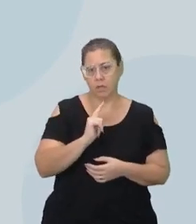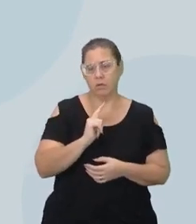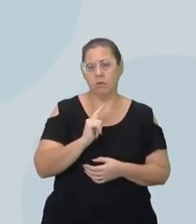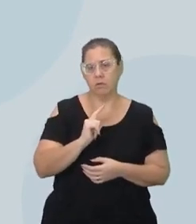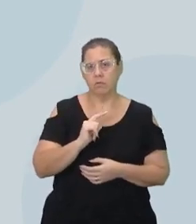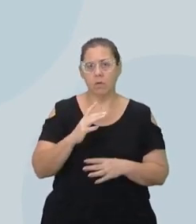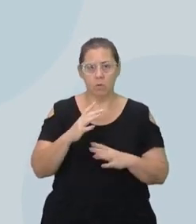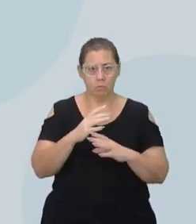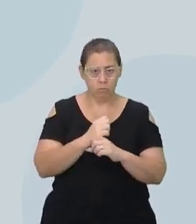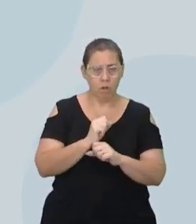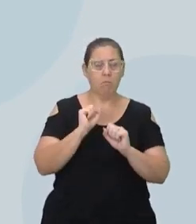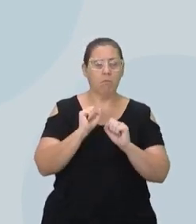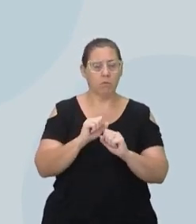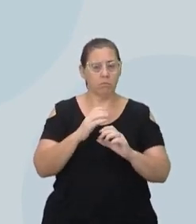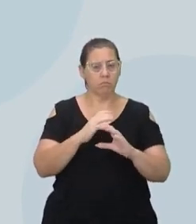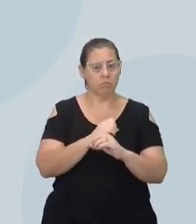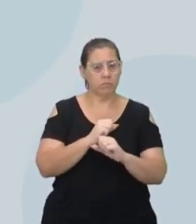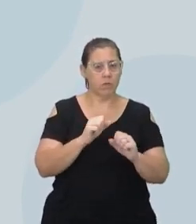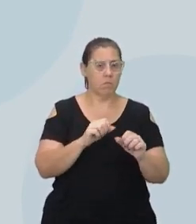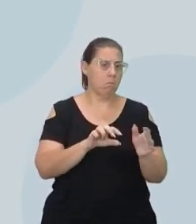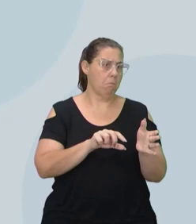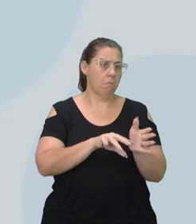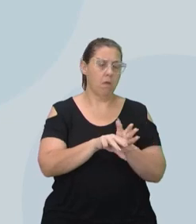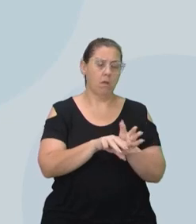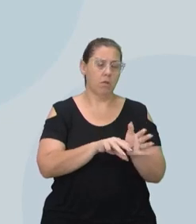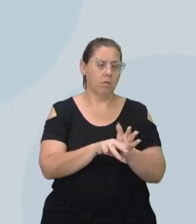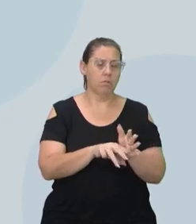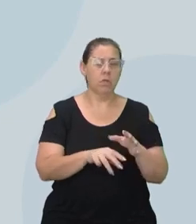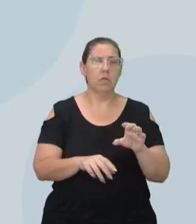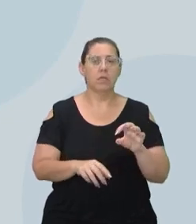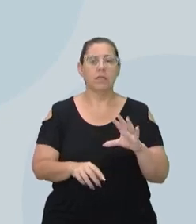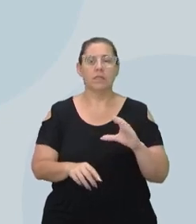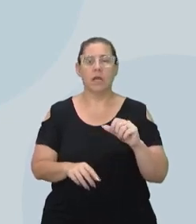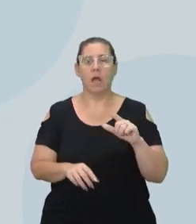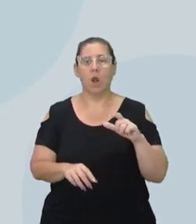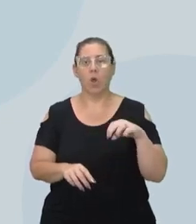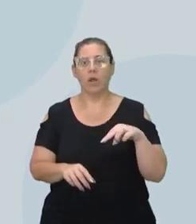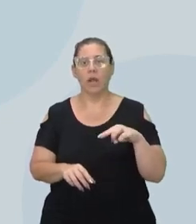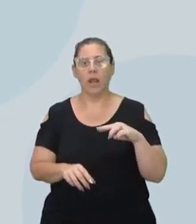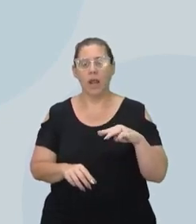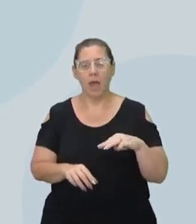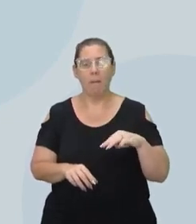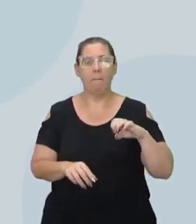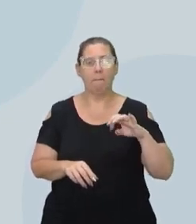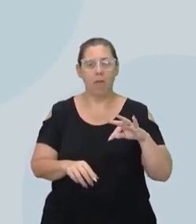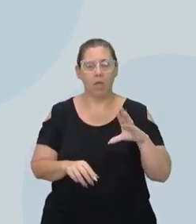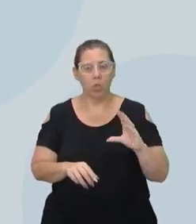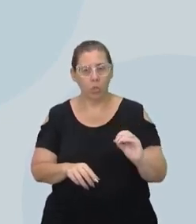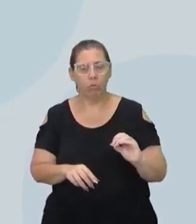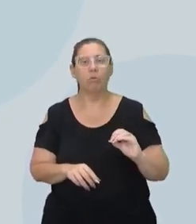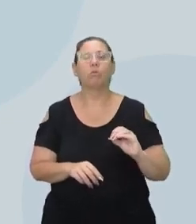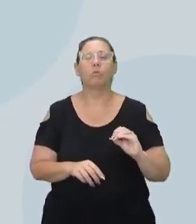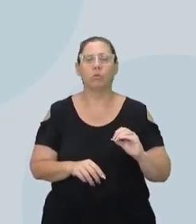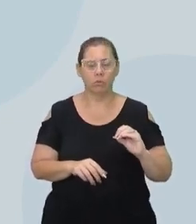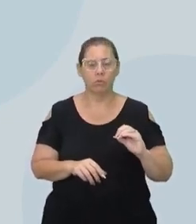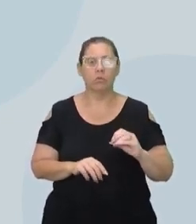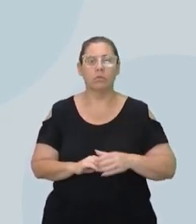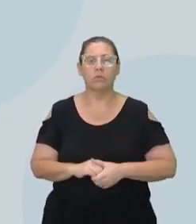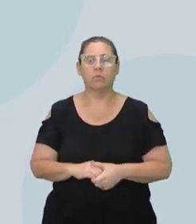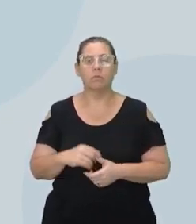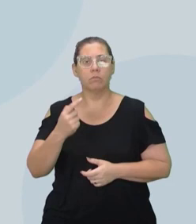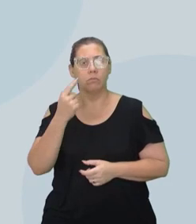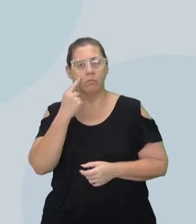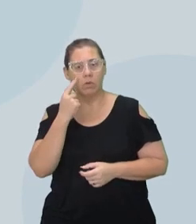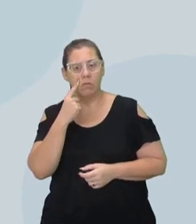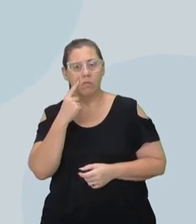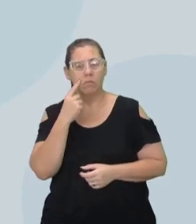tiver solução, podemos resolver pelo método do escalonamento, que é o que está escrito lá na habilidade, né? O método do escalonamento.